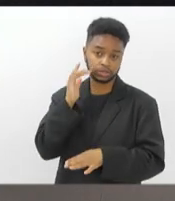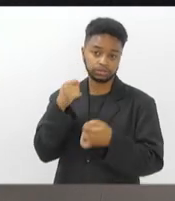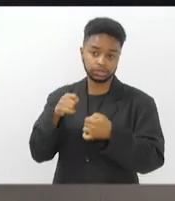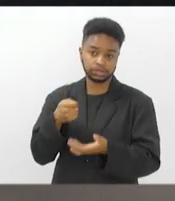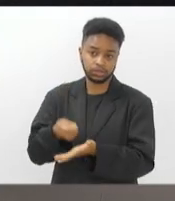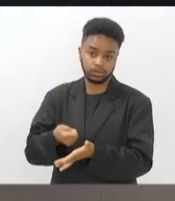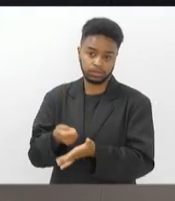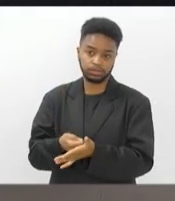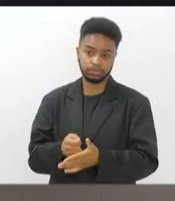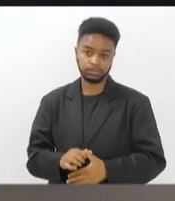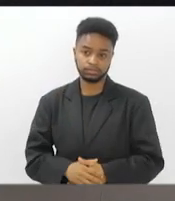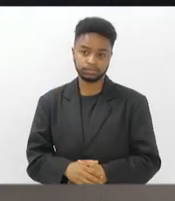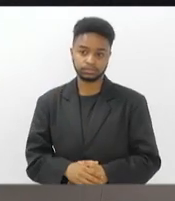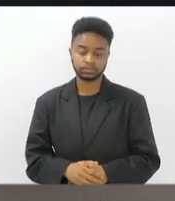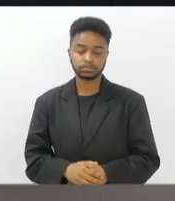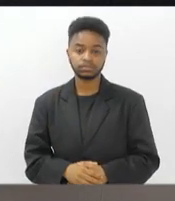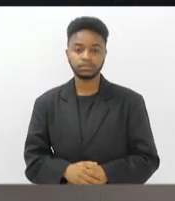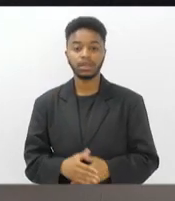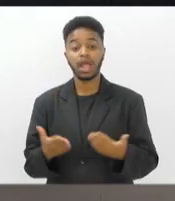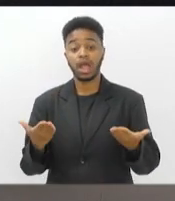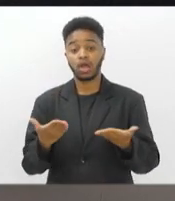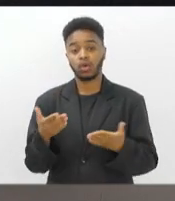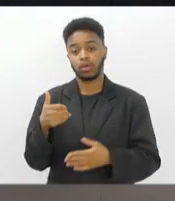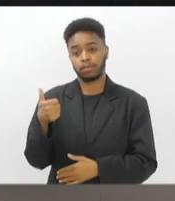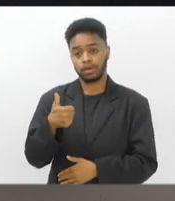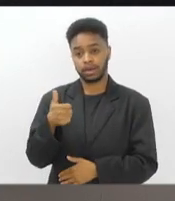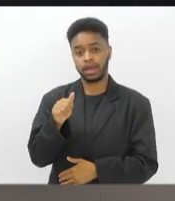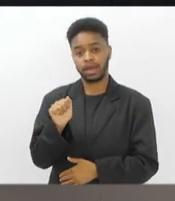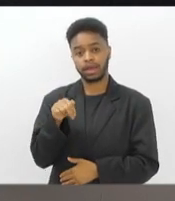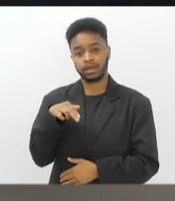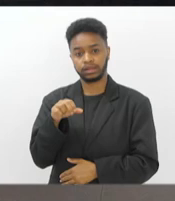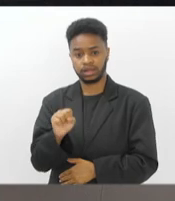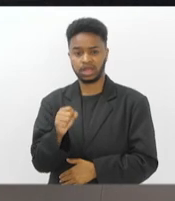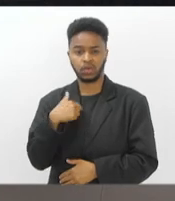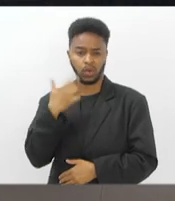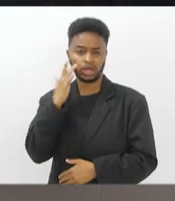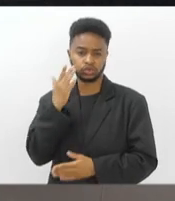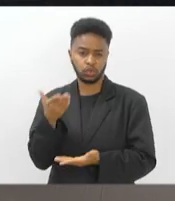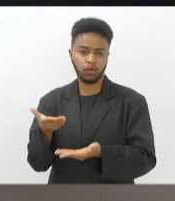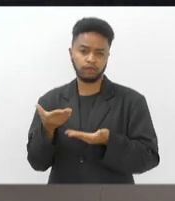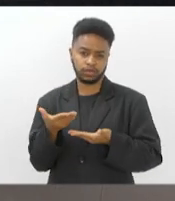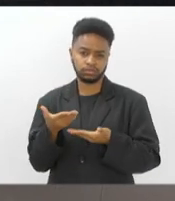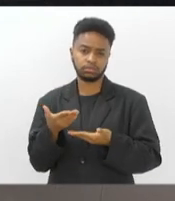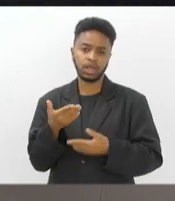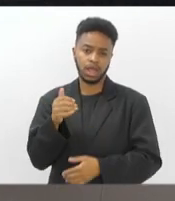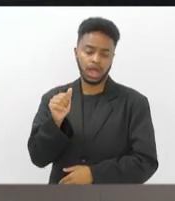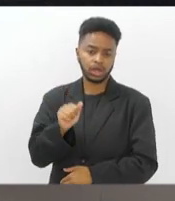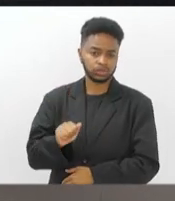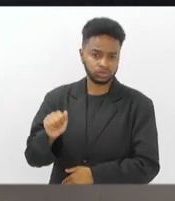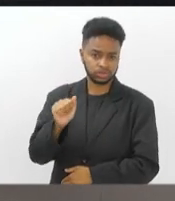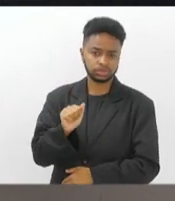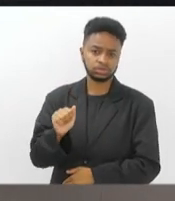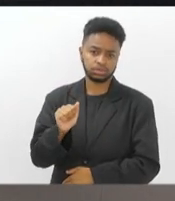É nesse primeiro momento NS eu acho que convite as associações que eu acho que já tem um